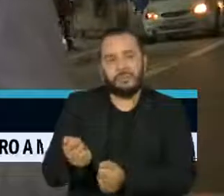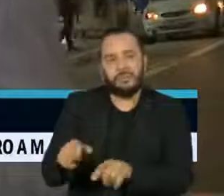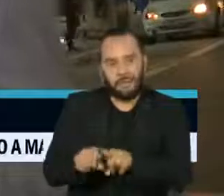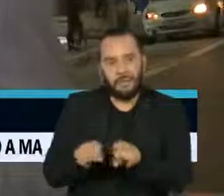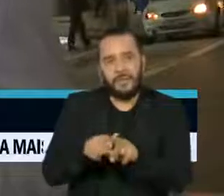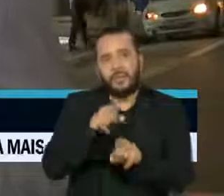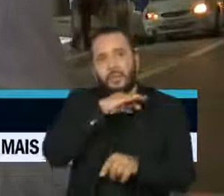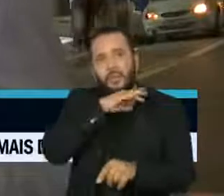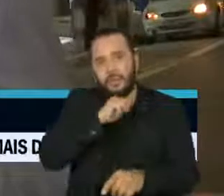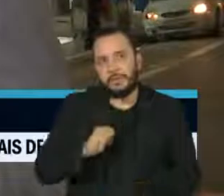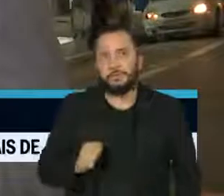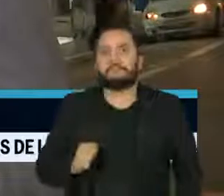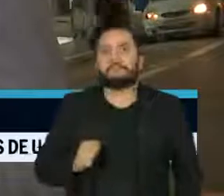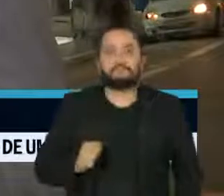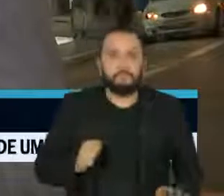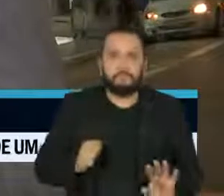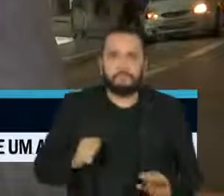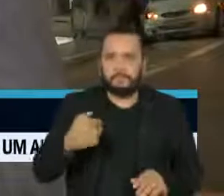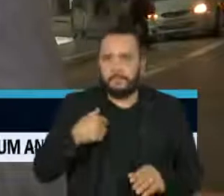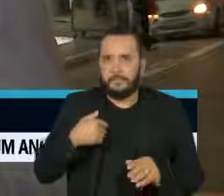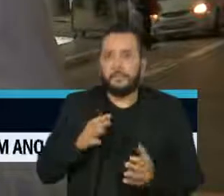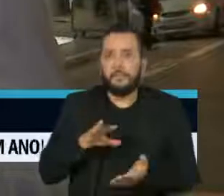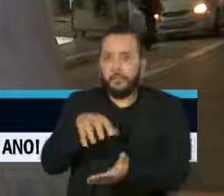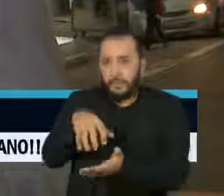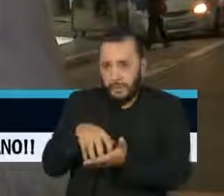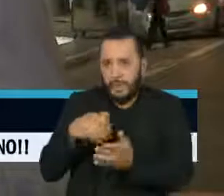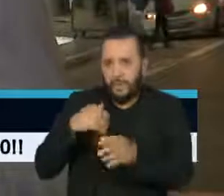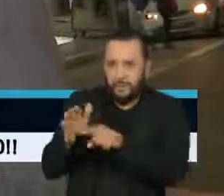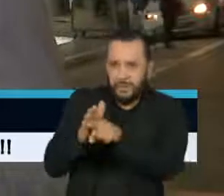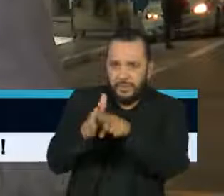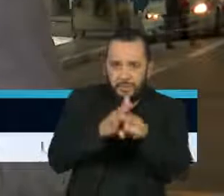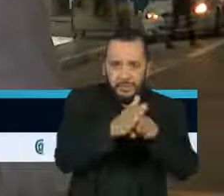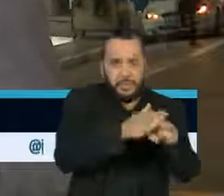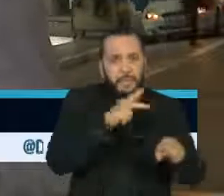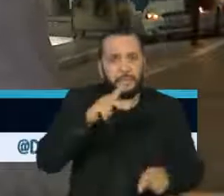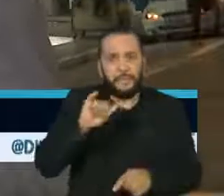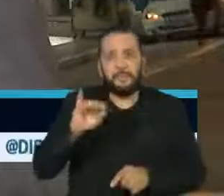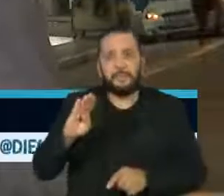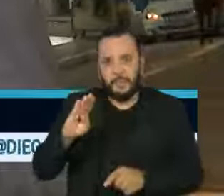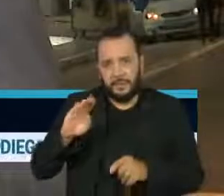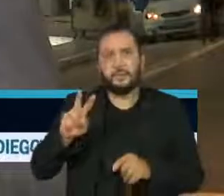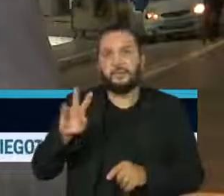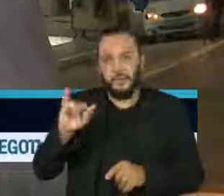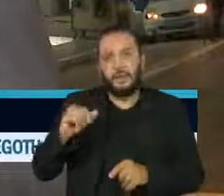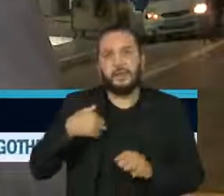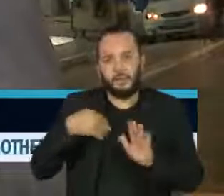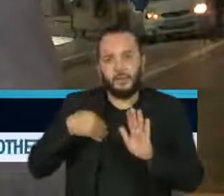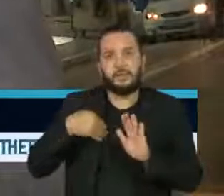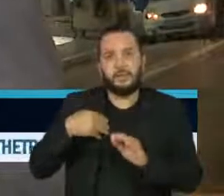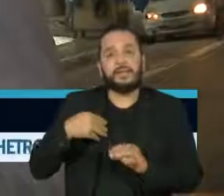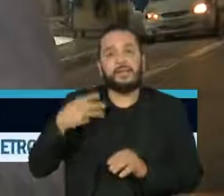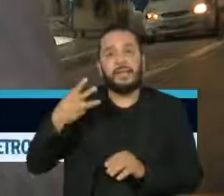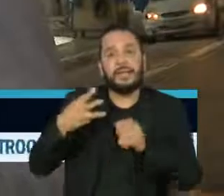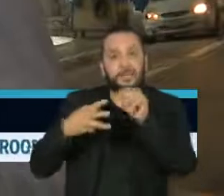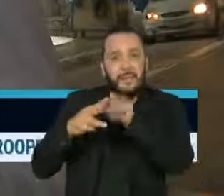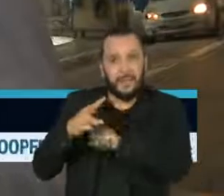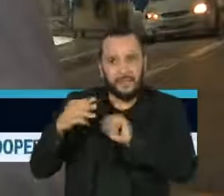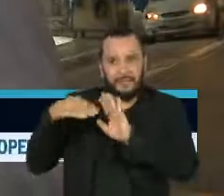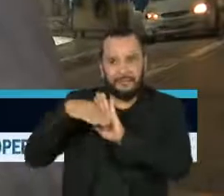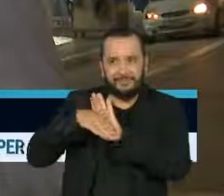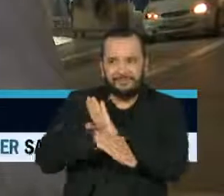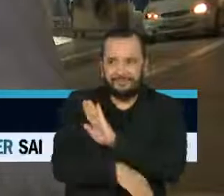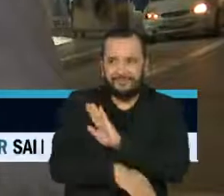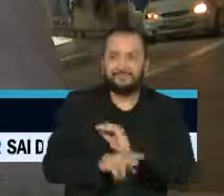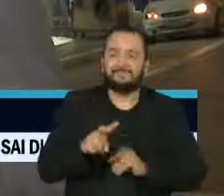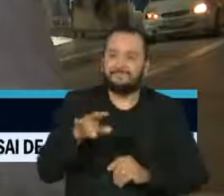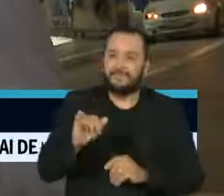instituições consultadas pelo Valor Data prevê queda do Produto Interno Bruto no terceiro trimestre. Se isso se concretizar, vai ser